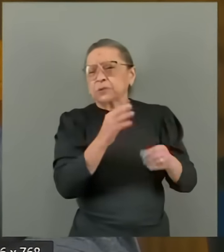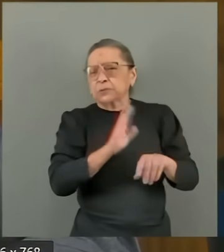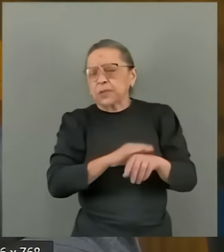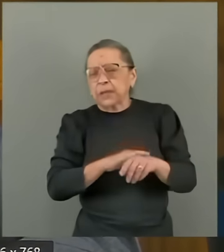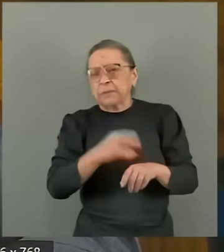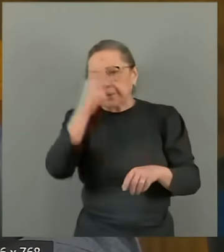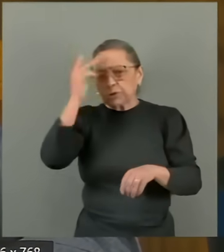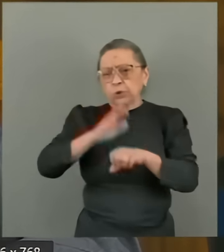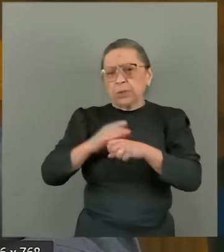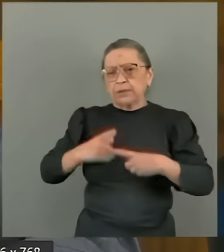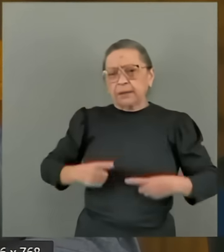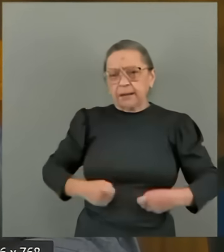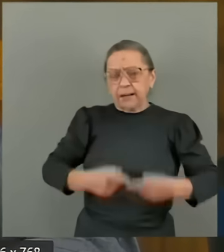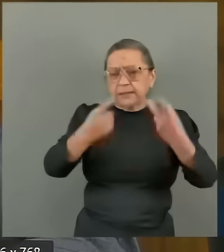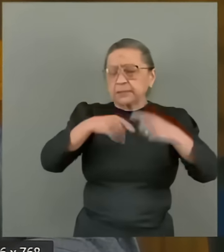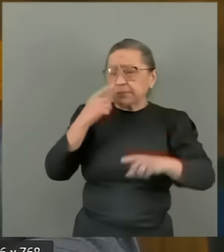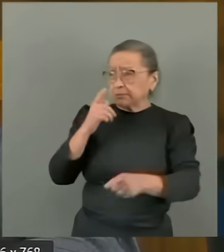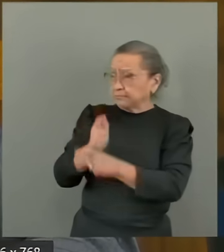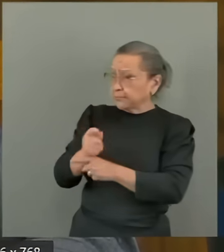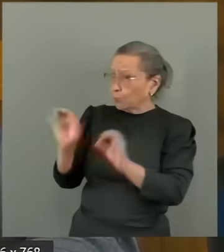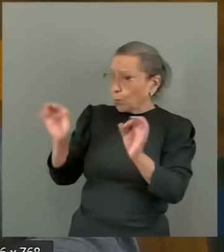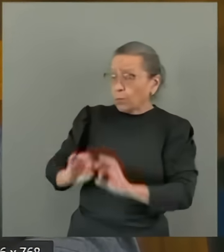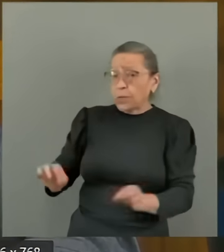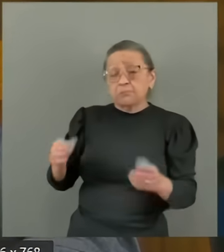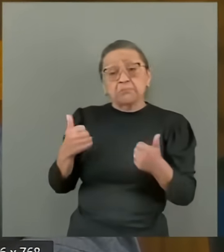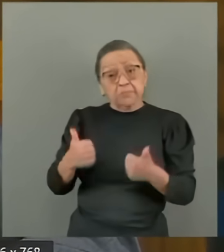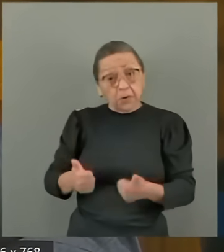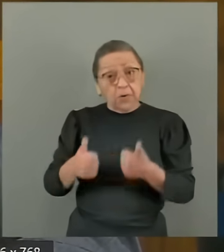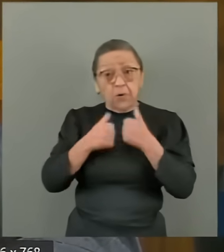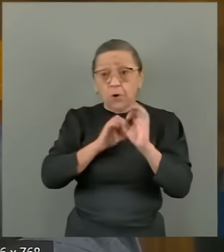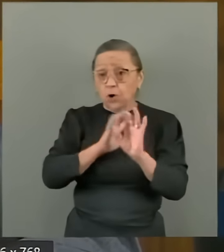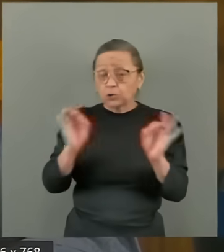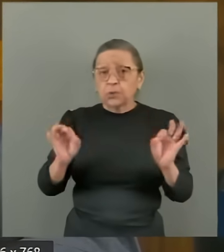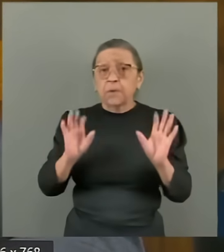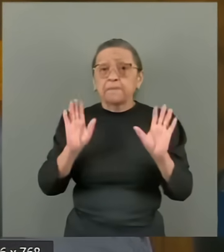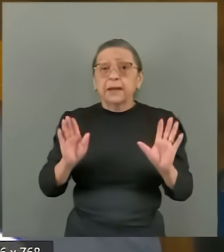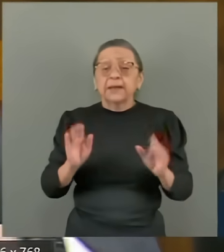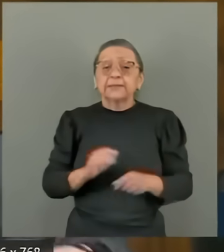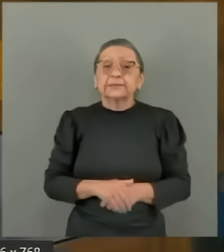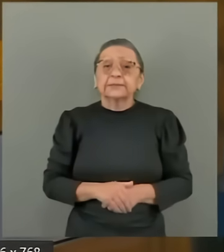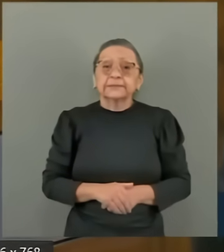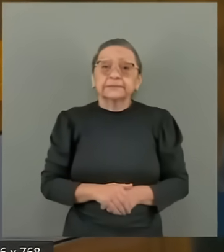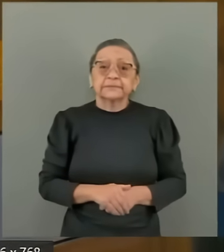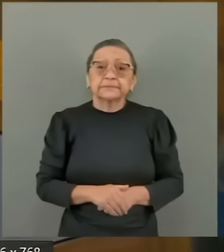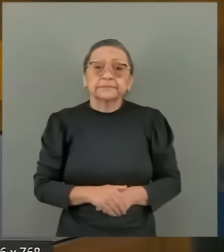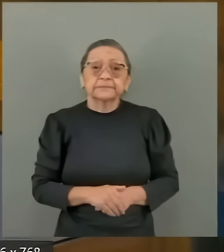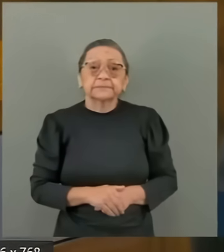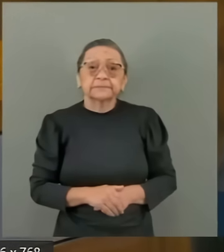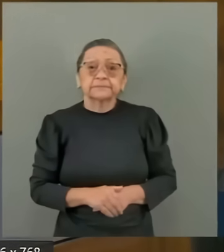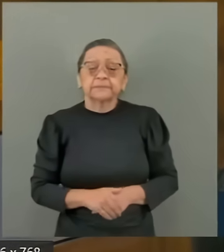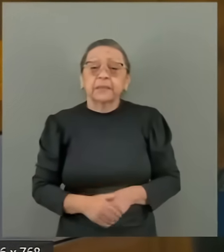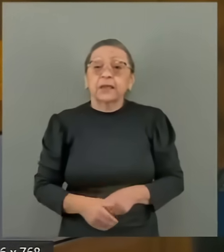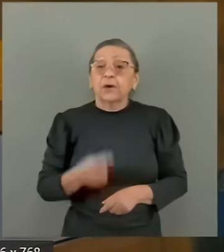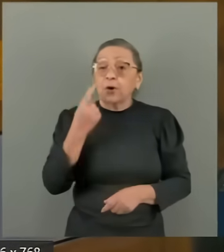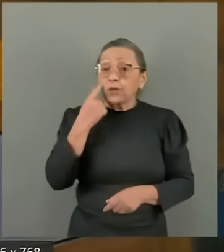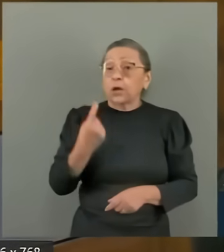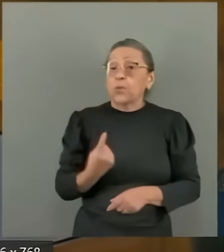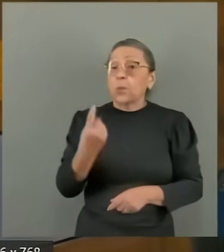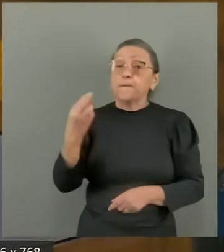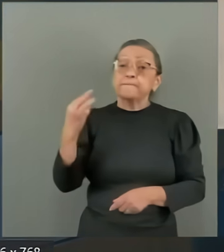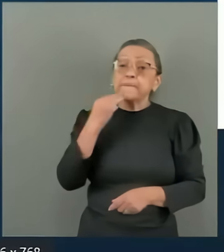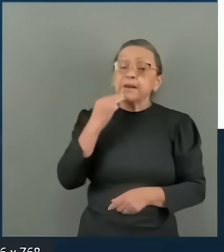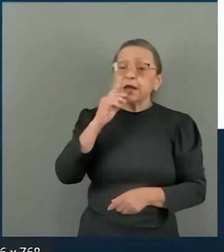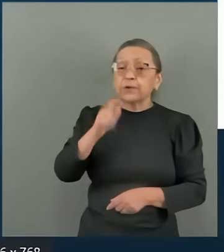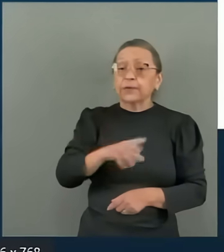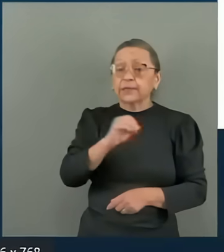depois verificou que não tinha câncer. Louvável. Ocorre, senhor Stefanuto, que 1,5 milhão de pessoas em